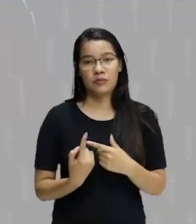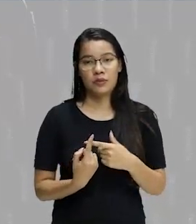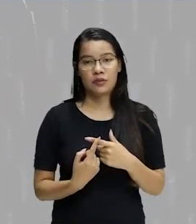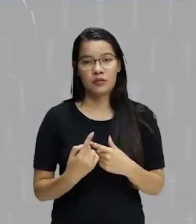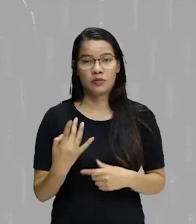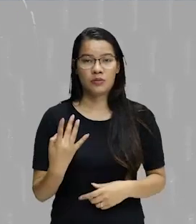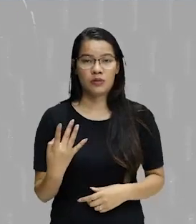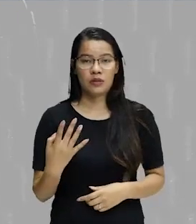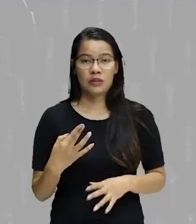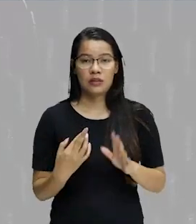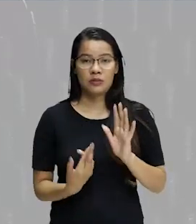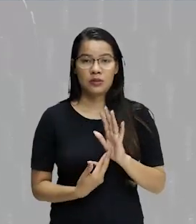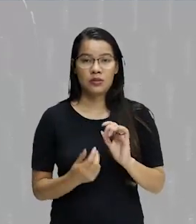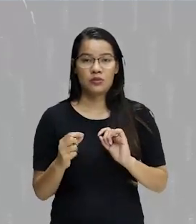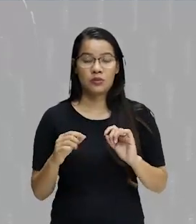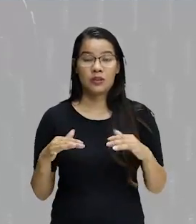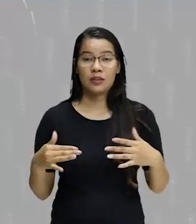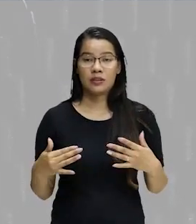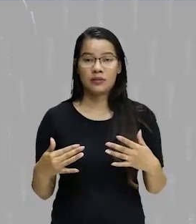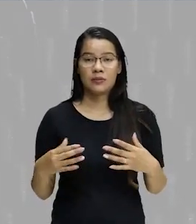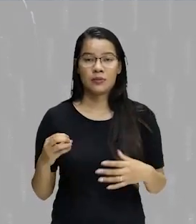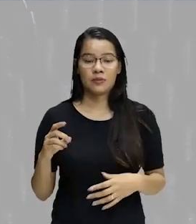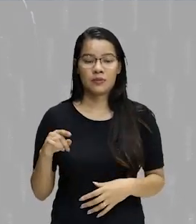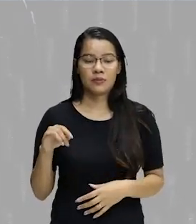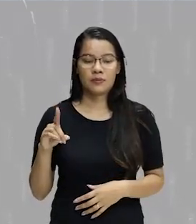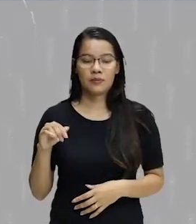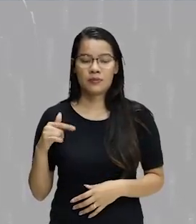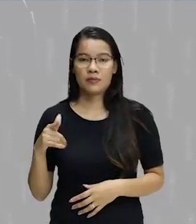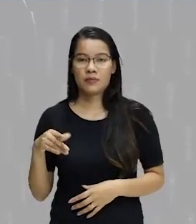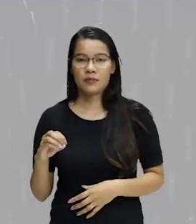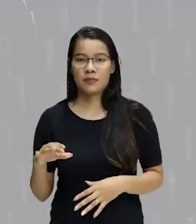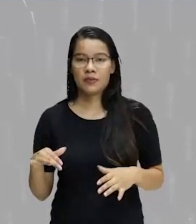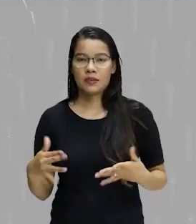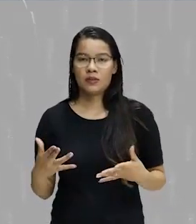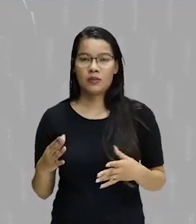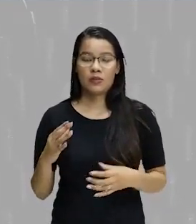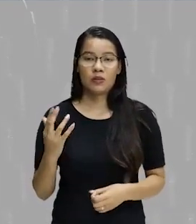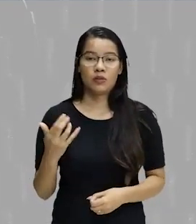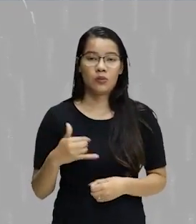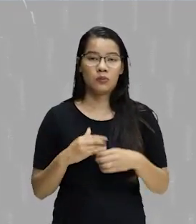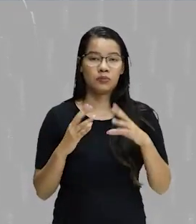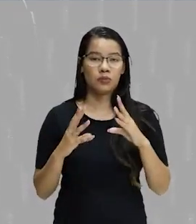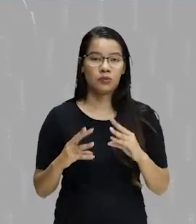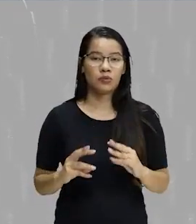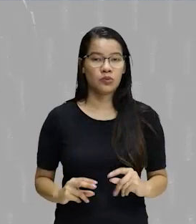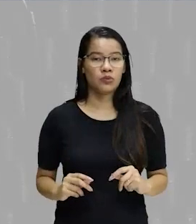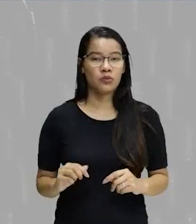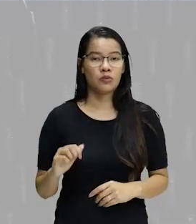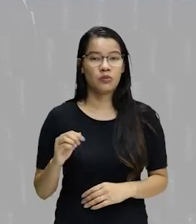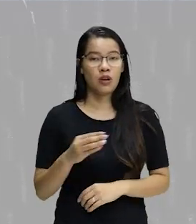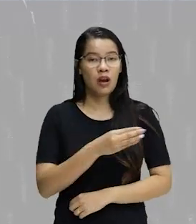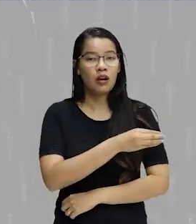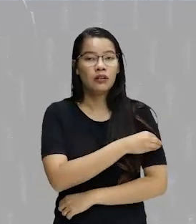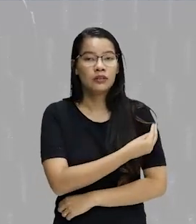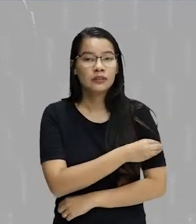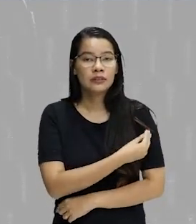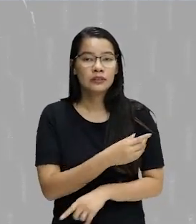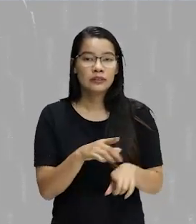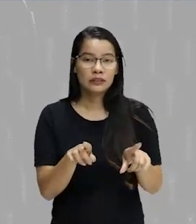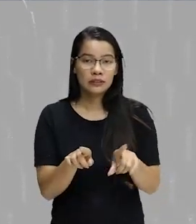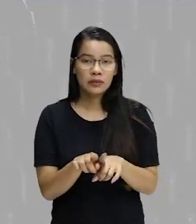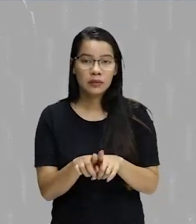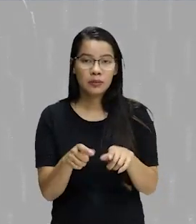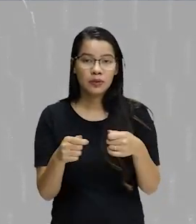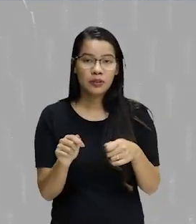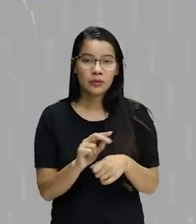do NOx representa o quê? A oxidação. Então, a combustão dos álcools também podemos chamar de